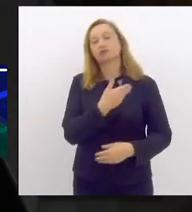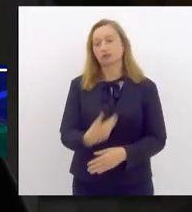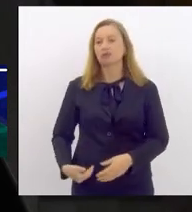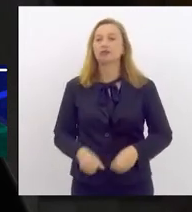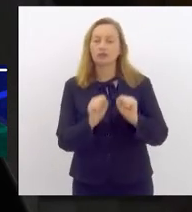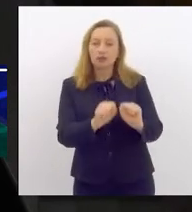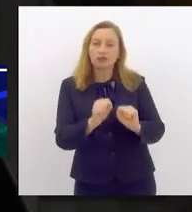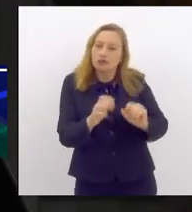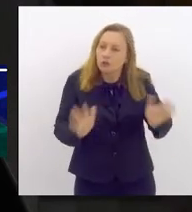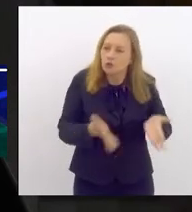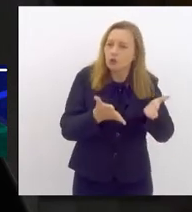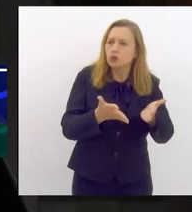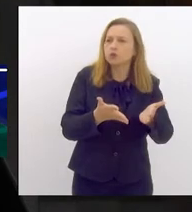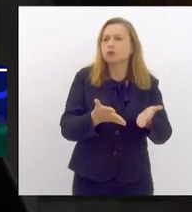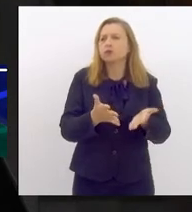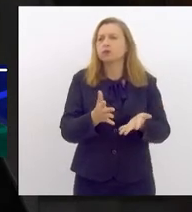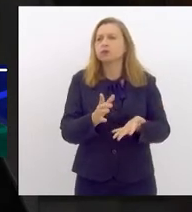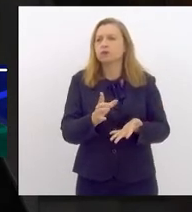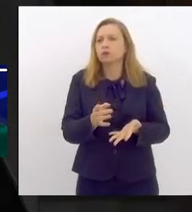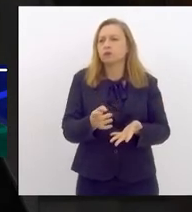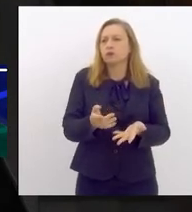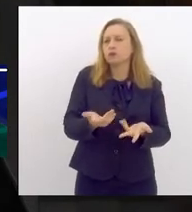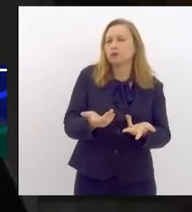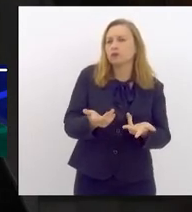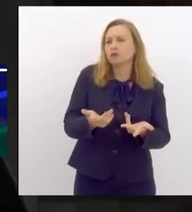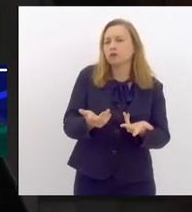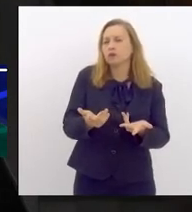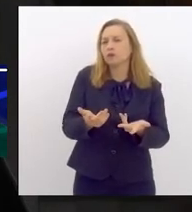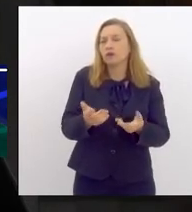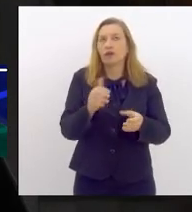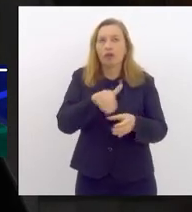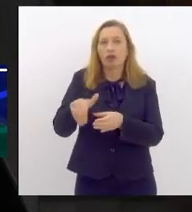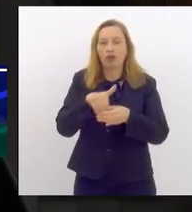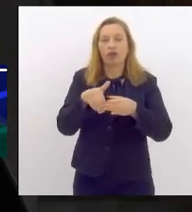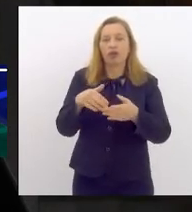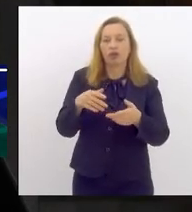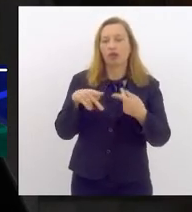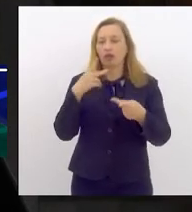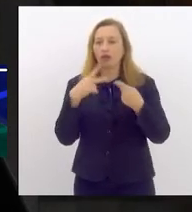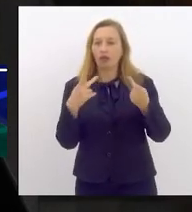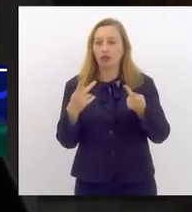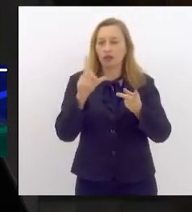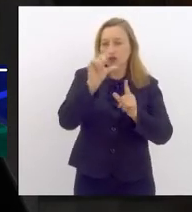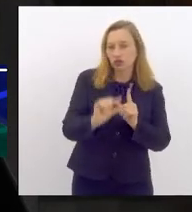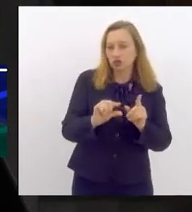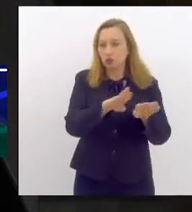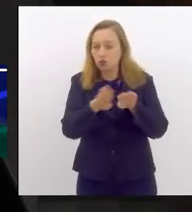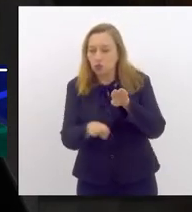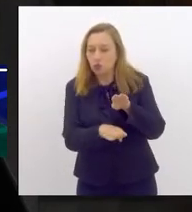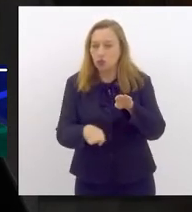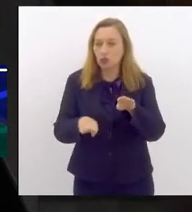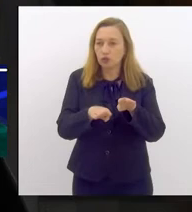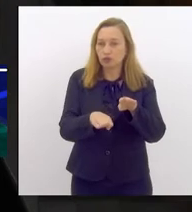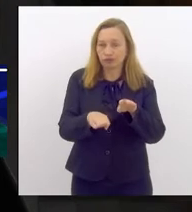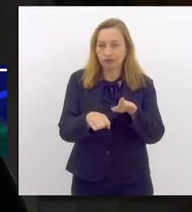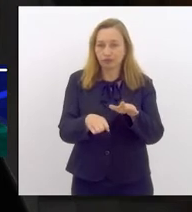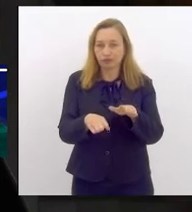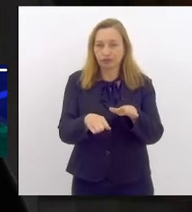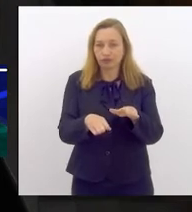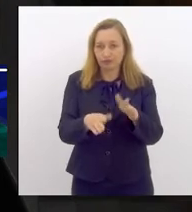pudesse ter uma iniciativa que não fosse meramente pictórica ou eleitor eira para diminuir as desigualdades crônicas